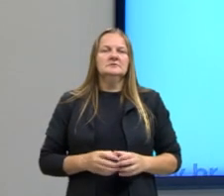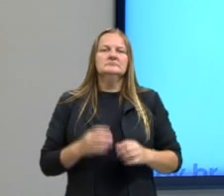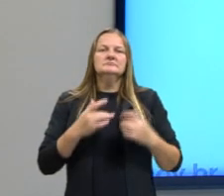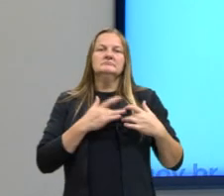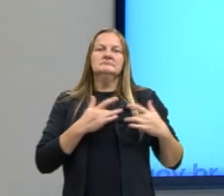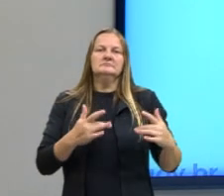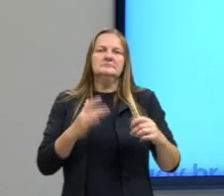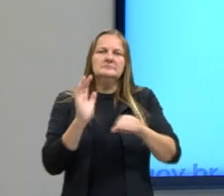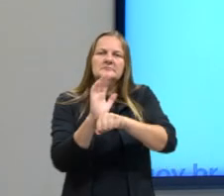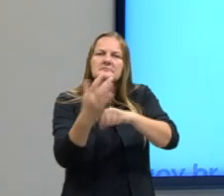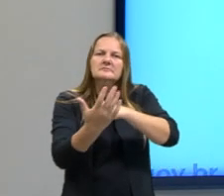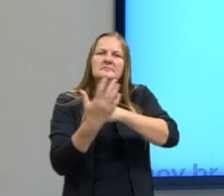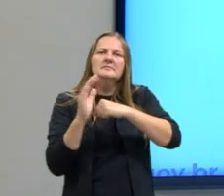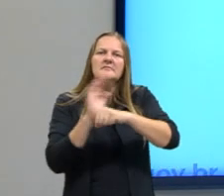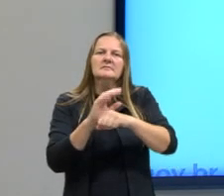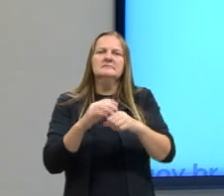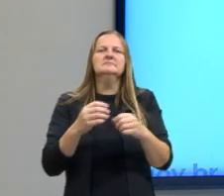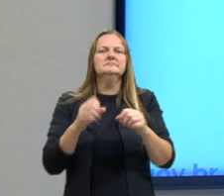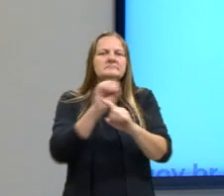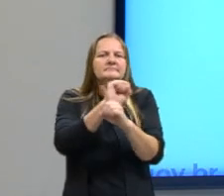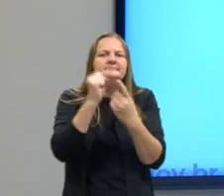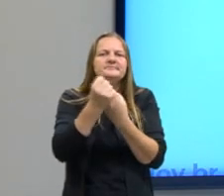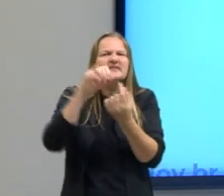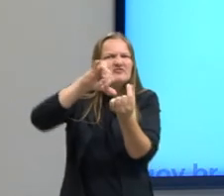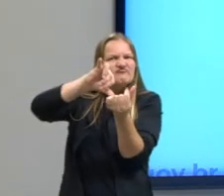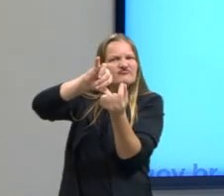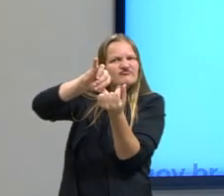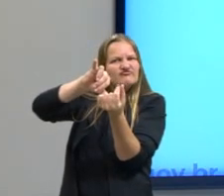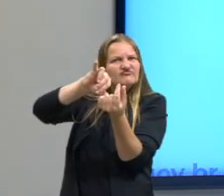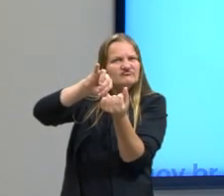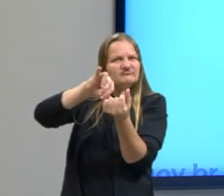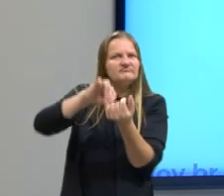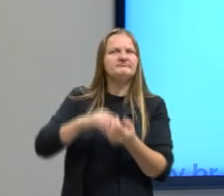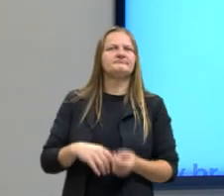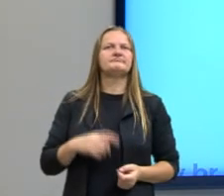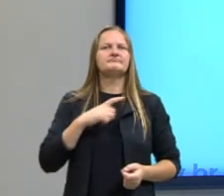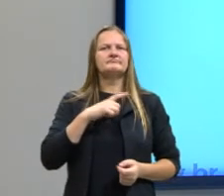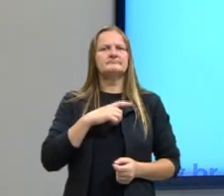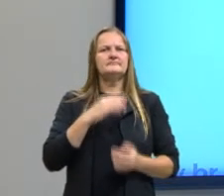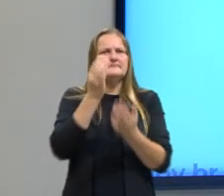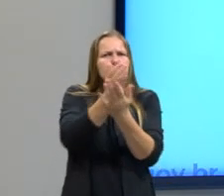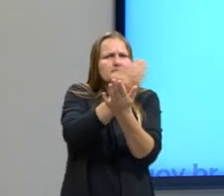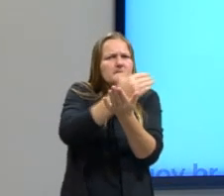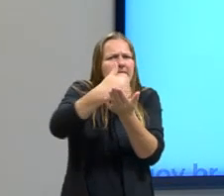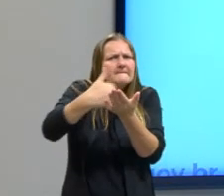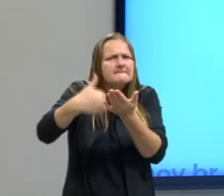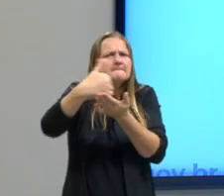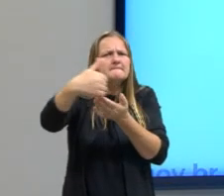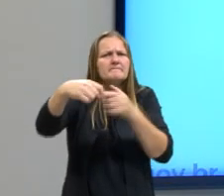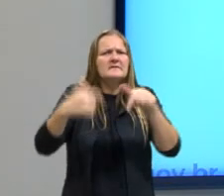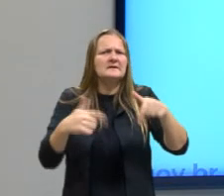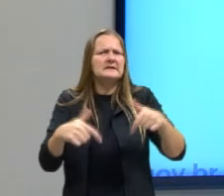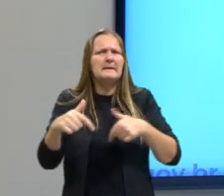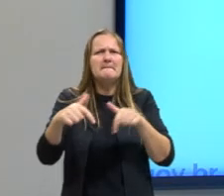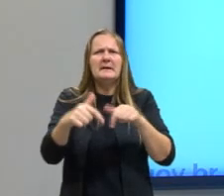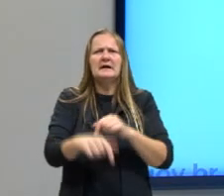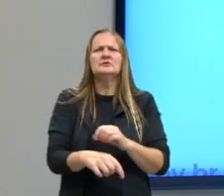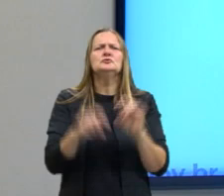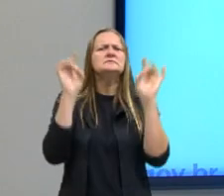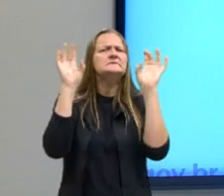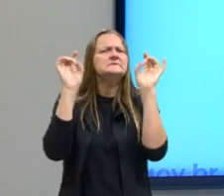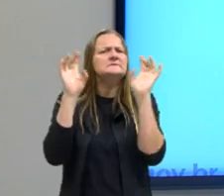solidariedade orgânica Zelma a sociedade capitalista a alta divisão do trabalho indivíduos